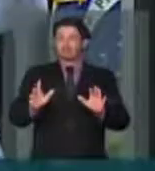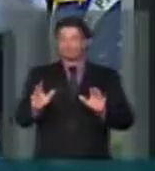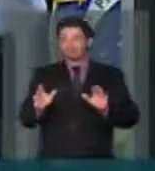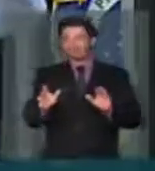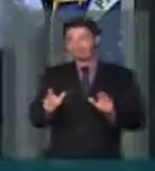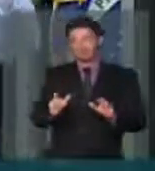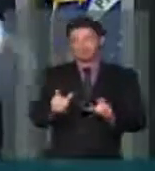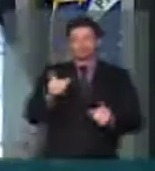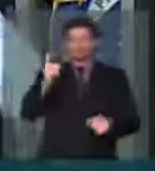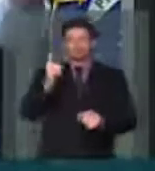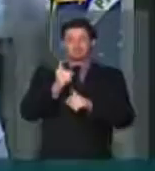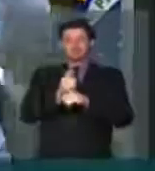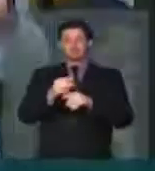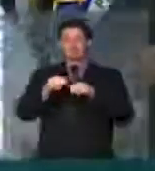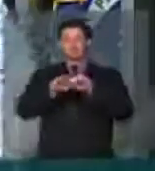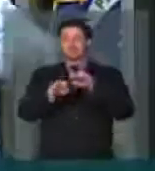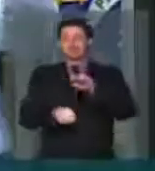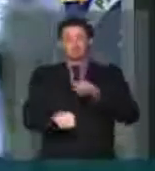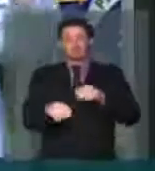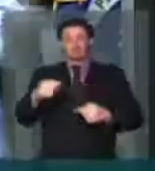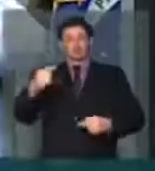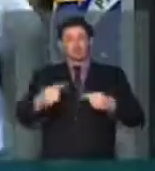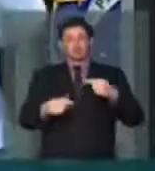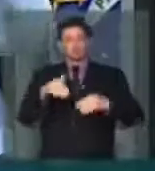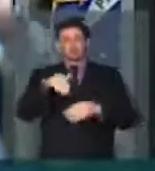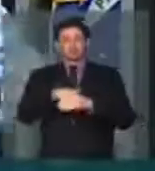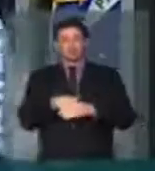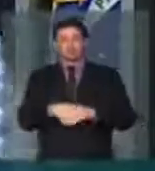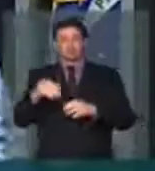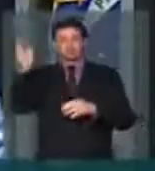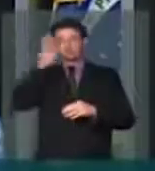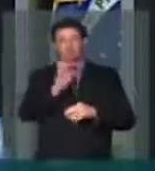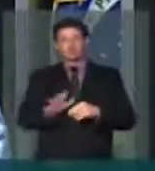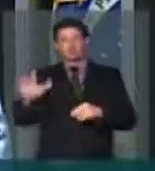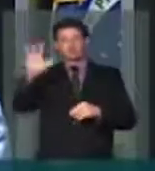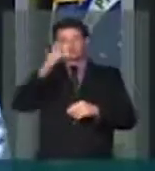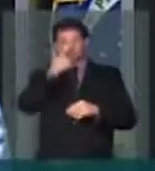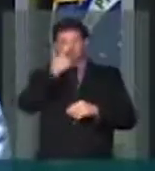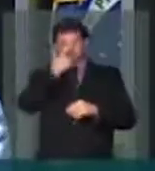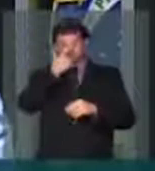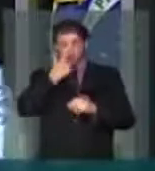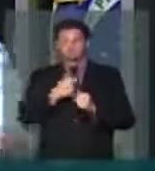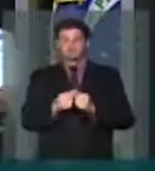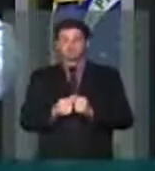a maneira desigual como disputamos eleições pelo Brasil afora.